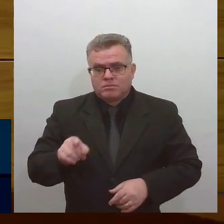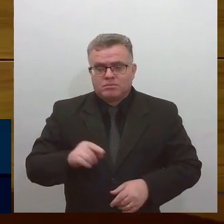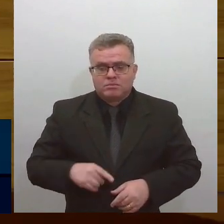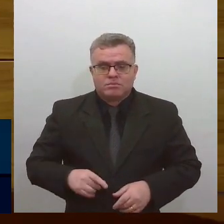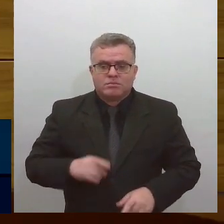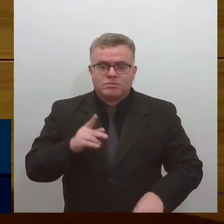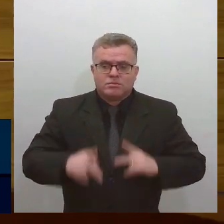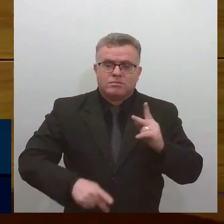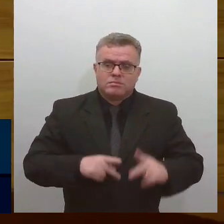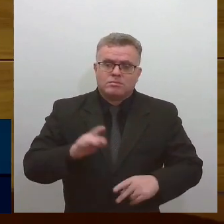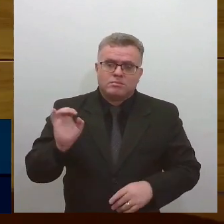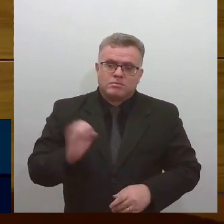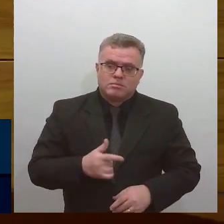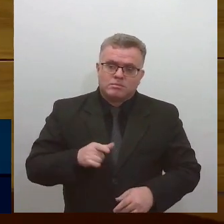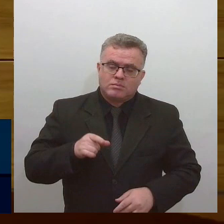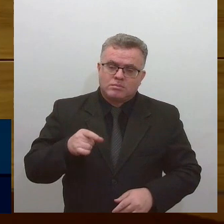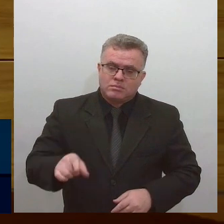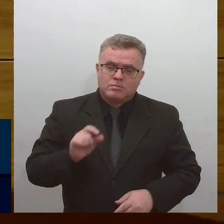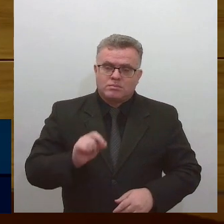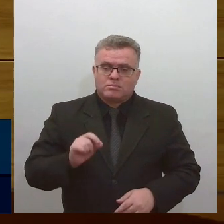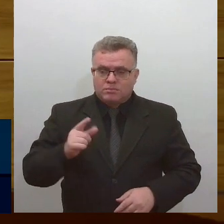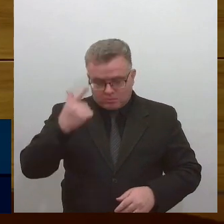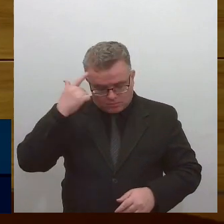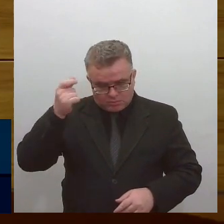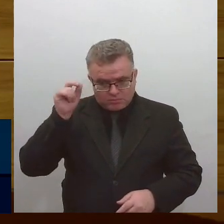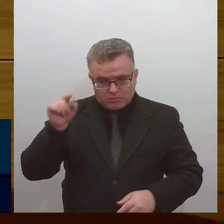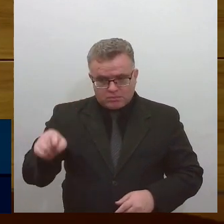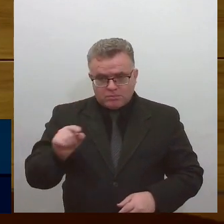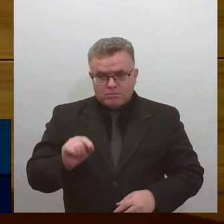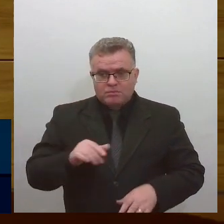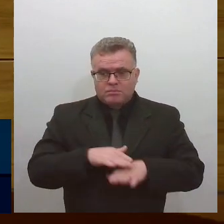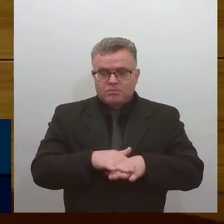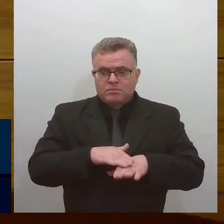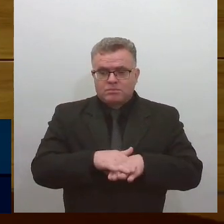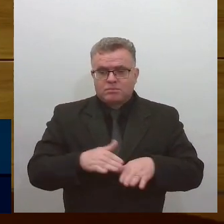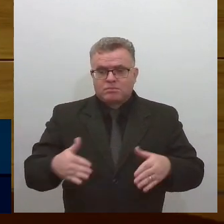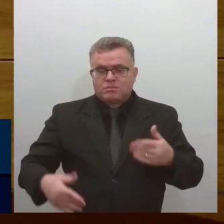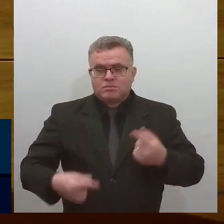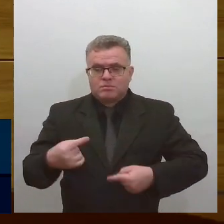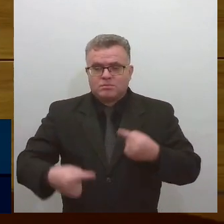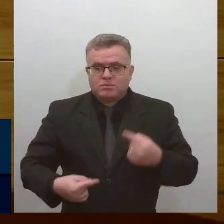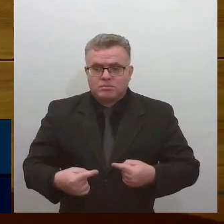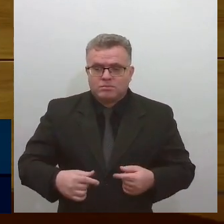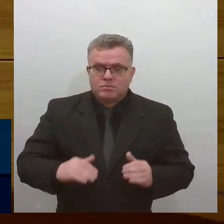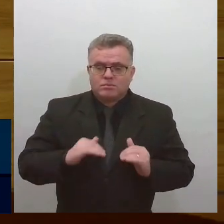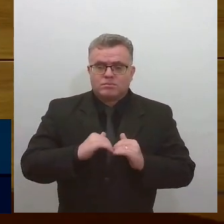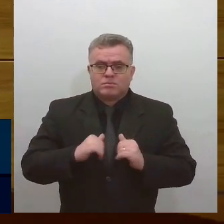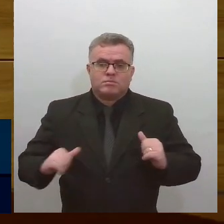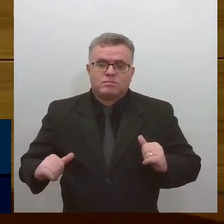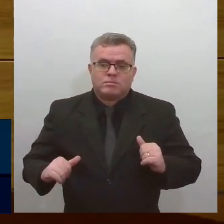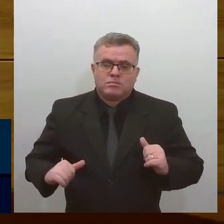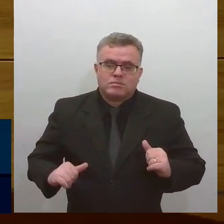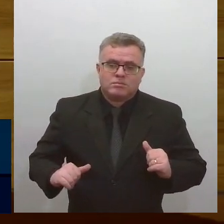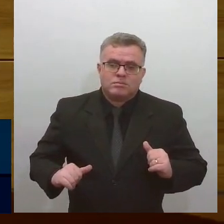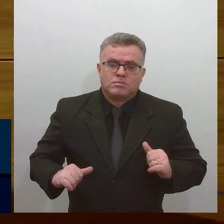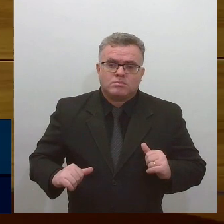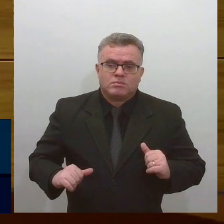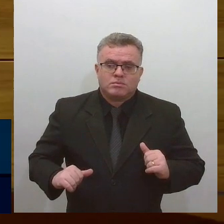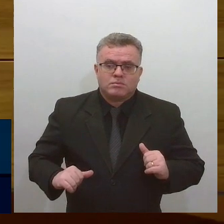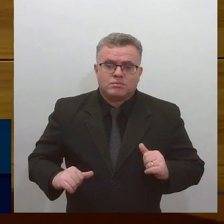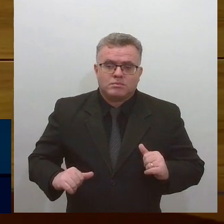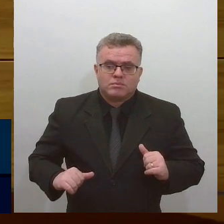distância com as autoridades de distância o entendimento de que retirar a rodovia de lá é salutar pra economia de